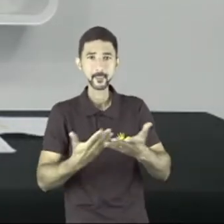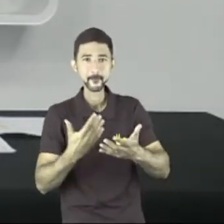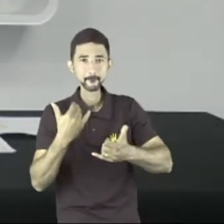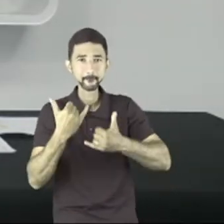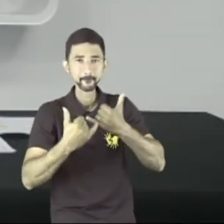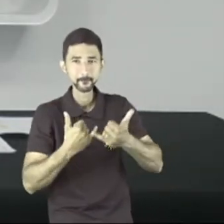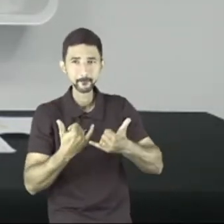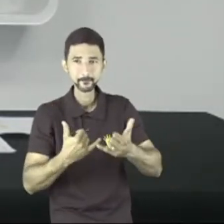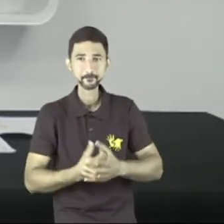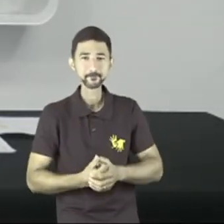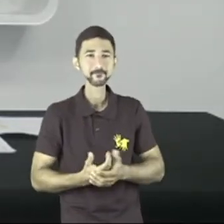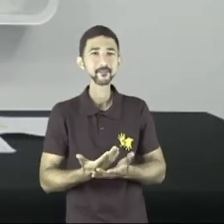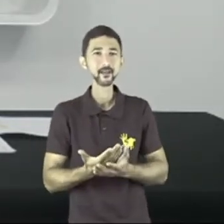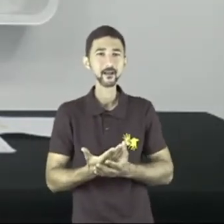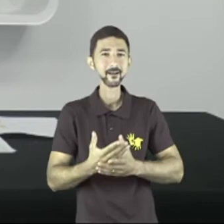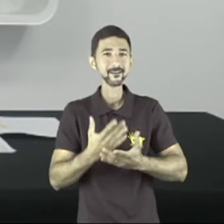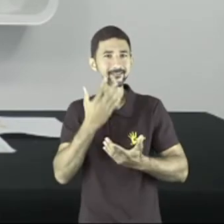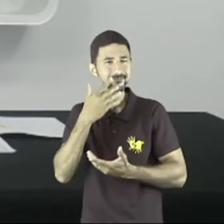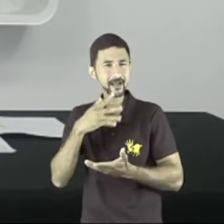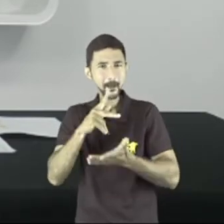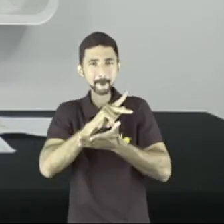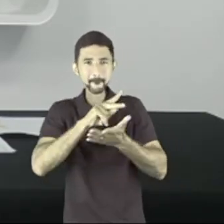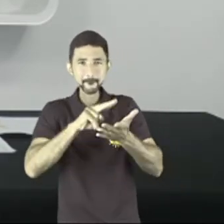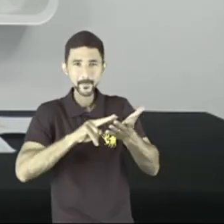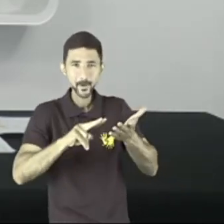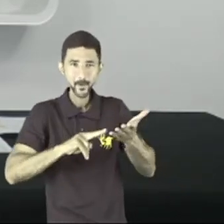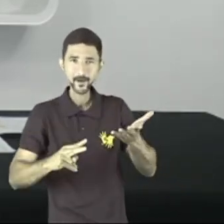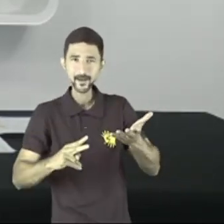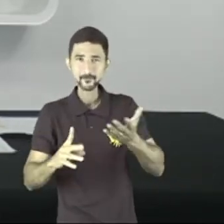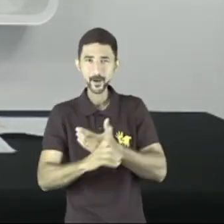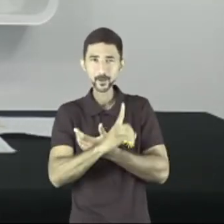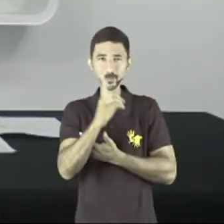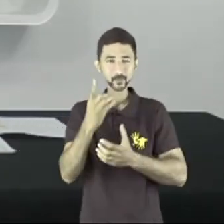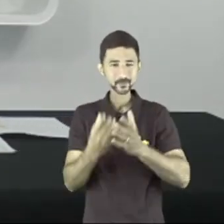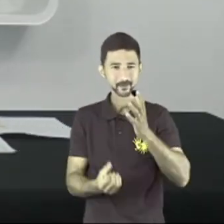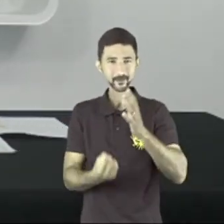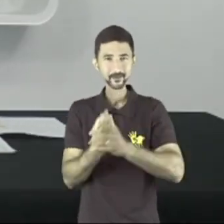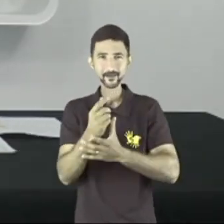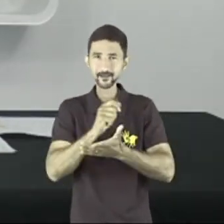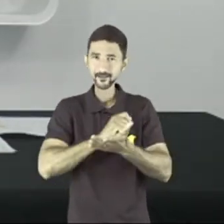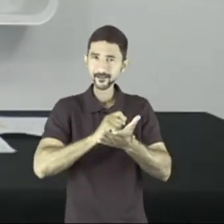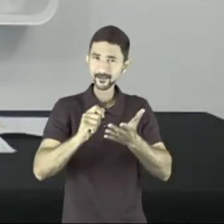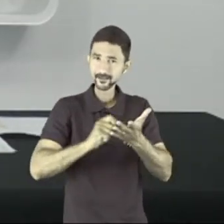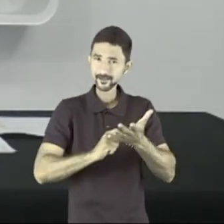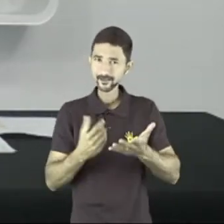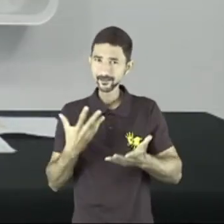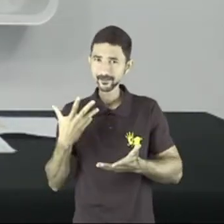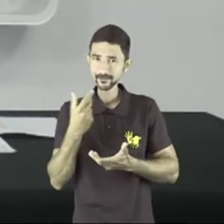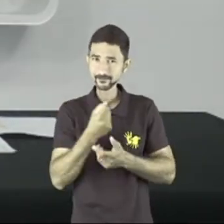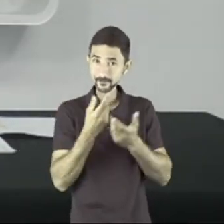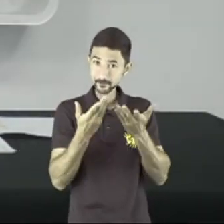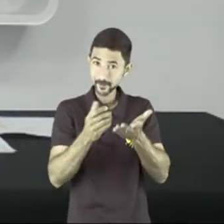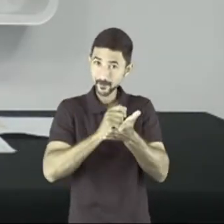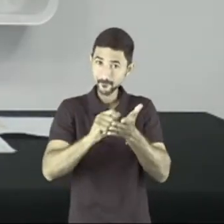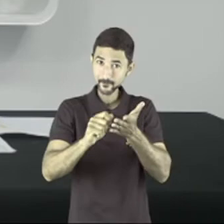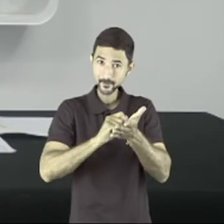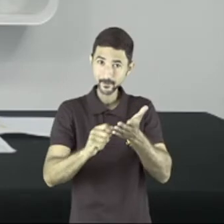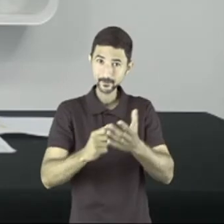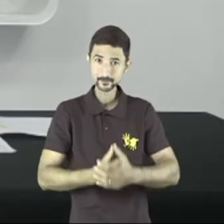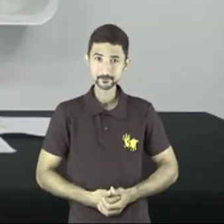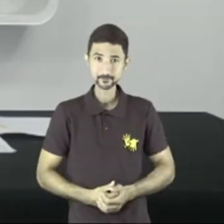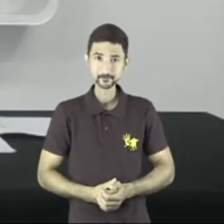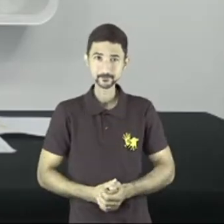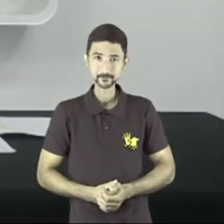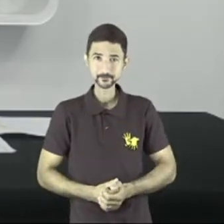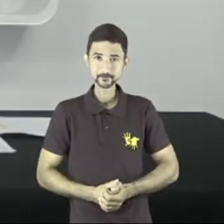Lindo este poema. A Ruth Rocha estava inspirada no dia que ela conseguiu compor este poema para vocês. É um poema que